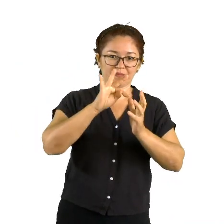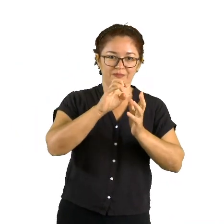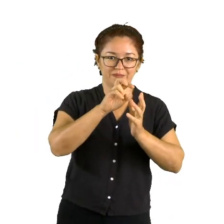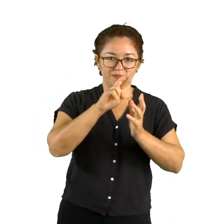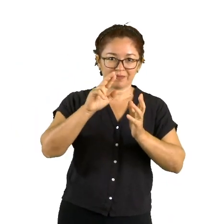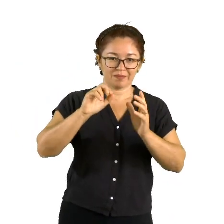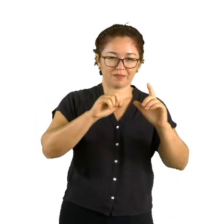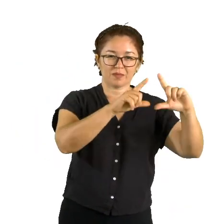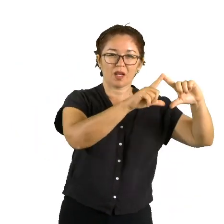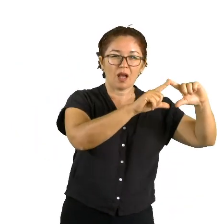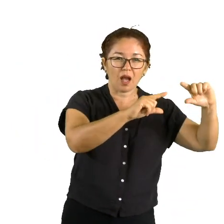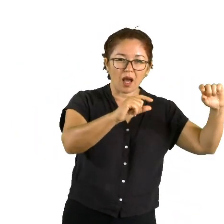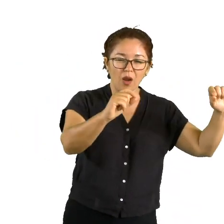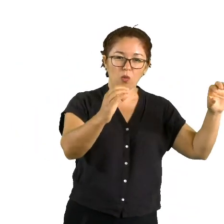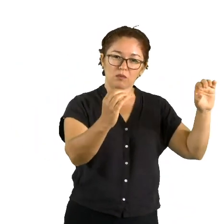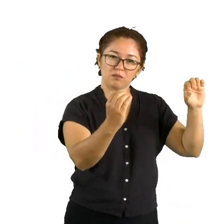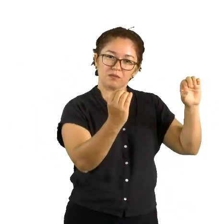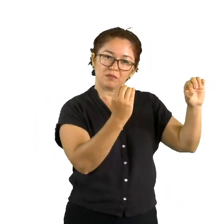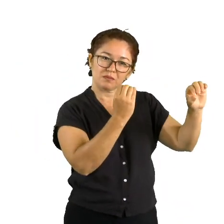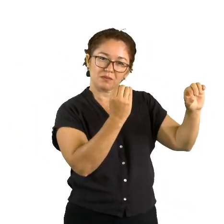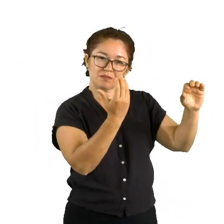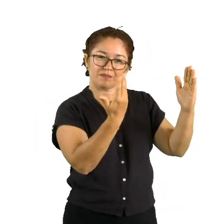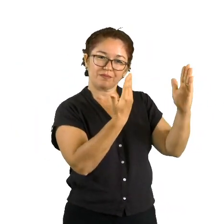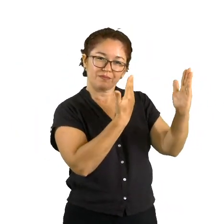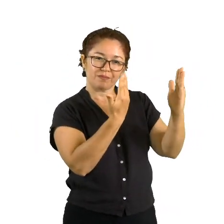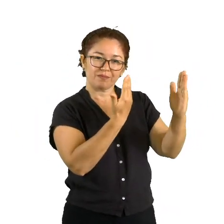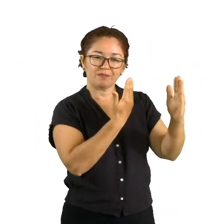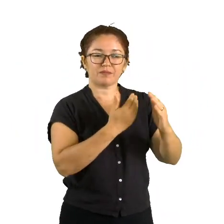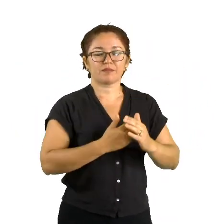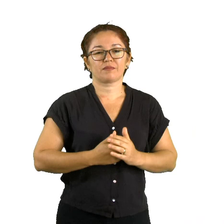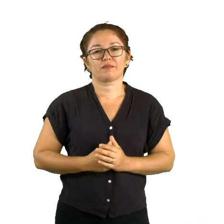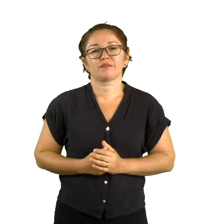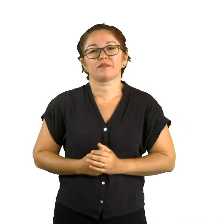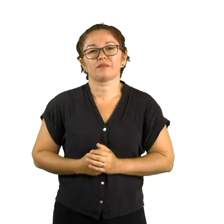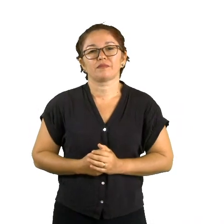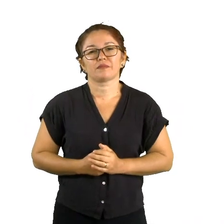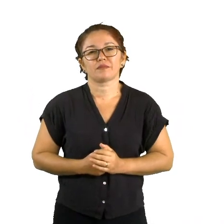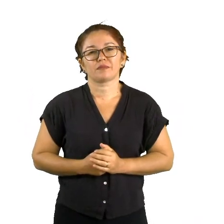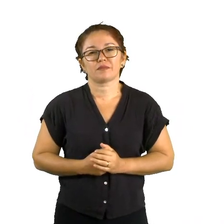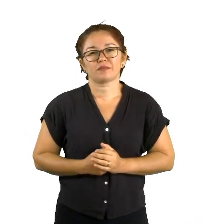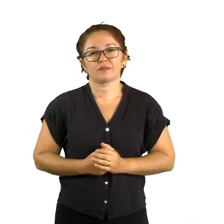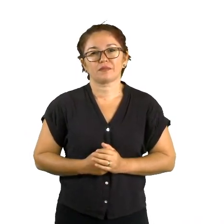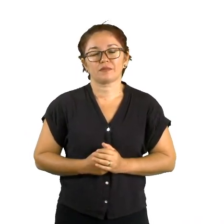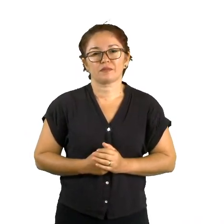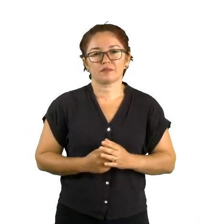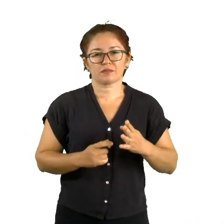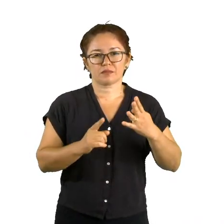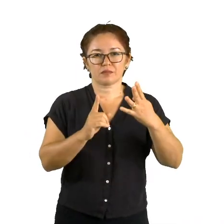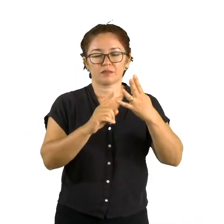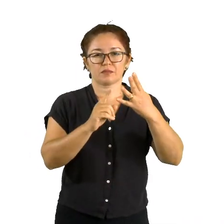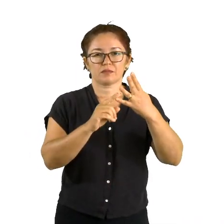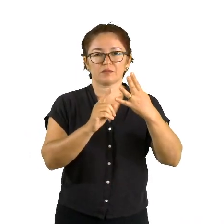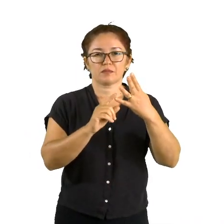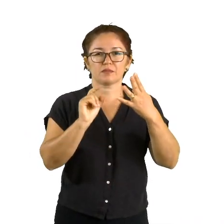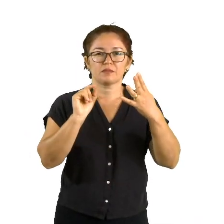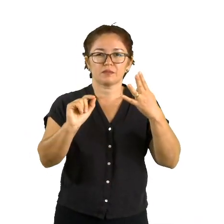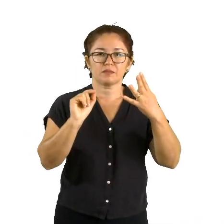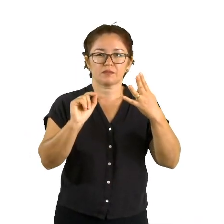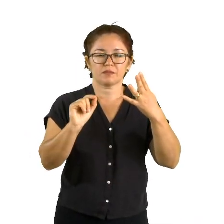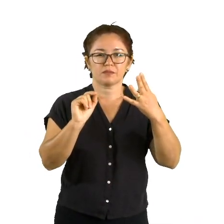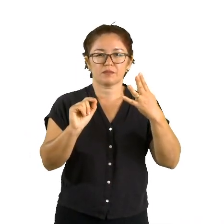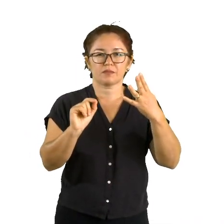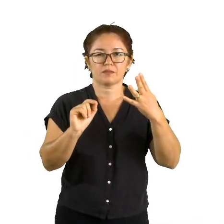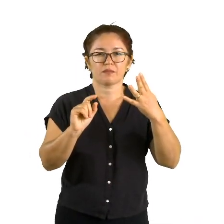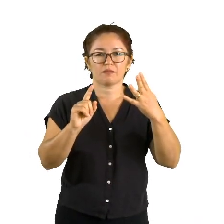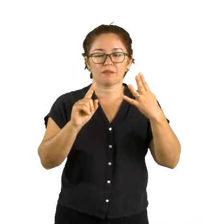ou parcialmente a luminosidade da Lua. A quarta fase da Lua, então, é a fase